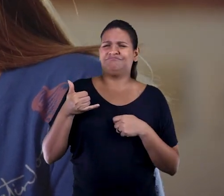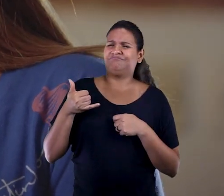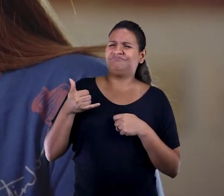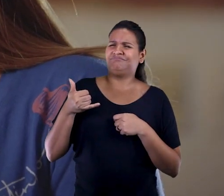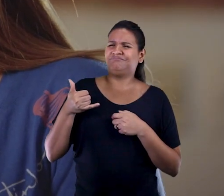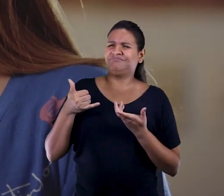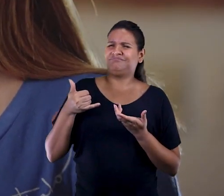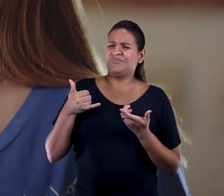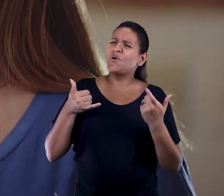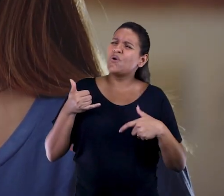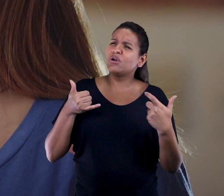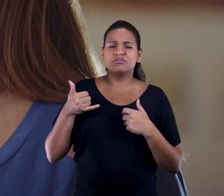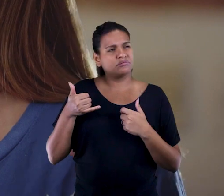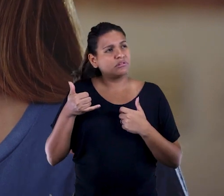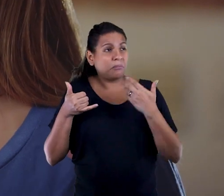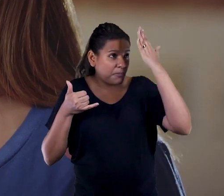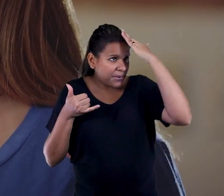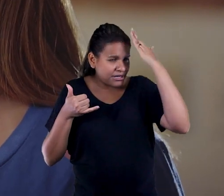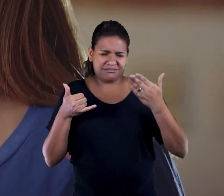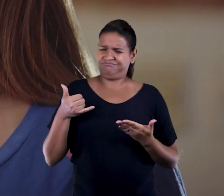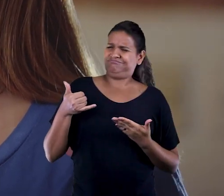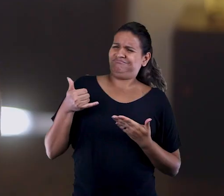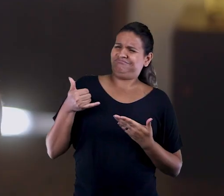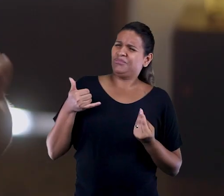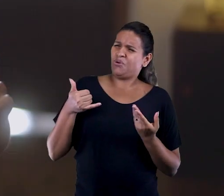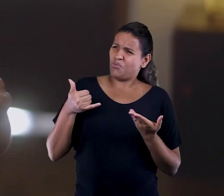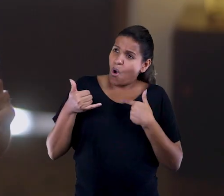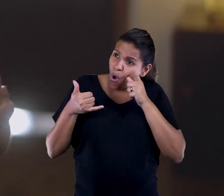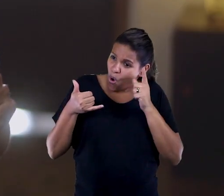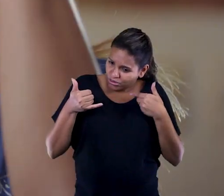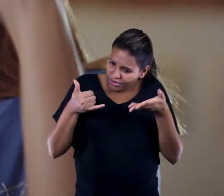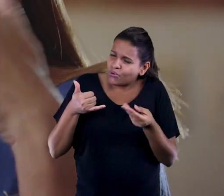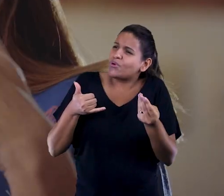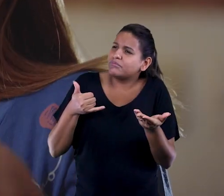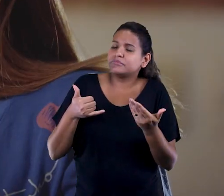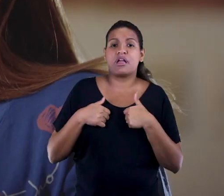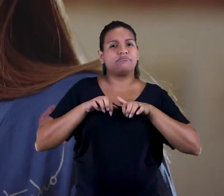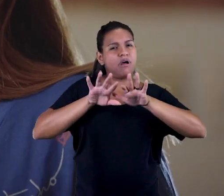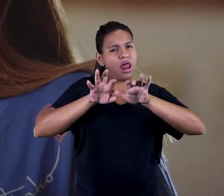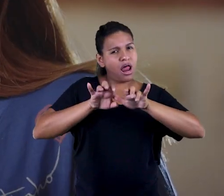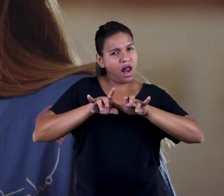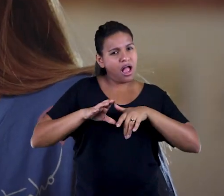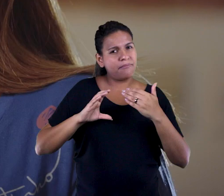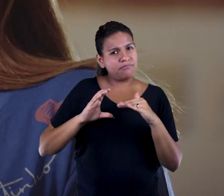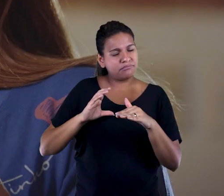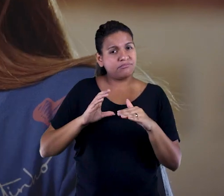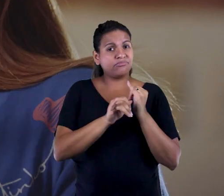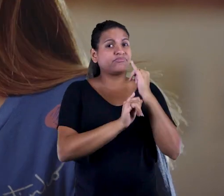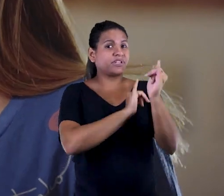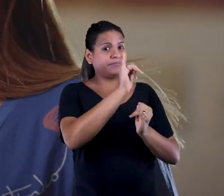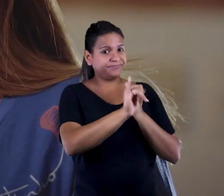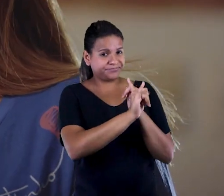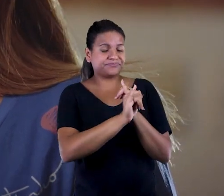no Paraná. Eu falei, mas como eles foram pro sítio? Ela te entregou ontem. Peguei e escrevi um e-mail contando o conteúdo da conversa